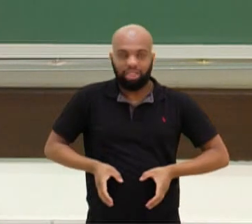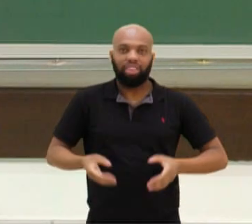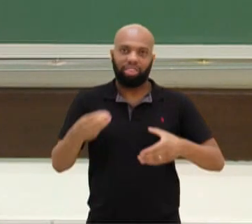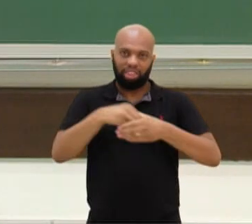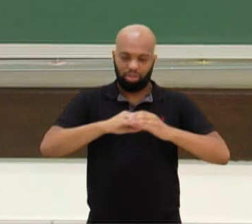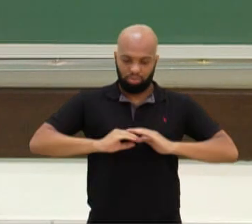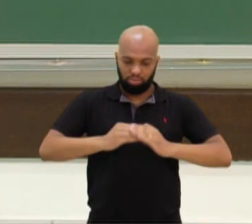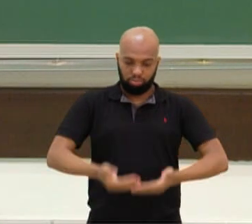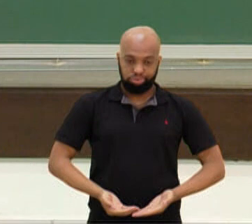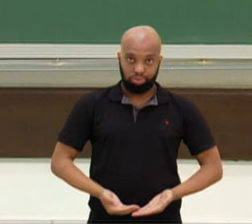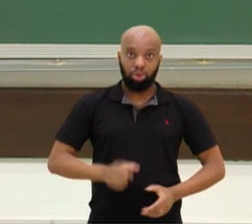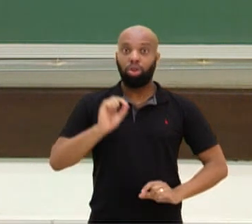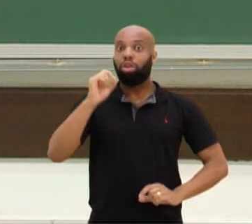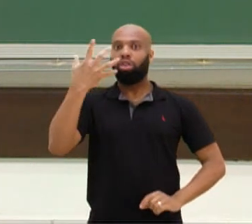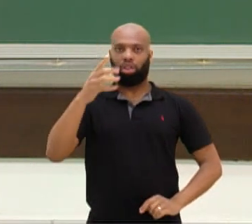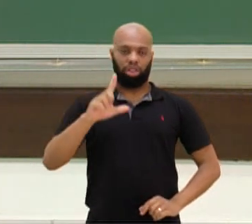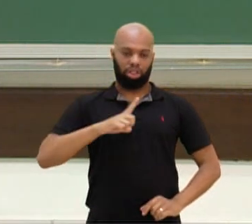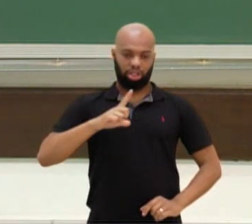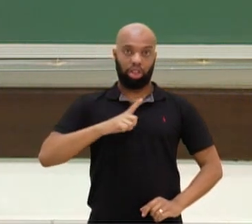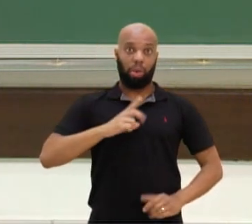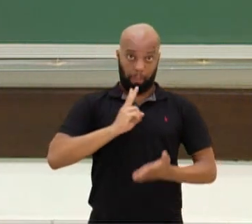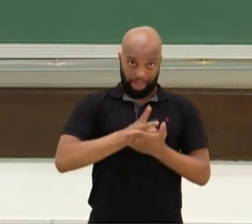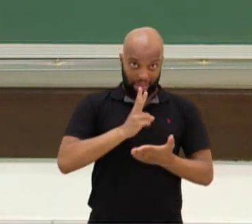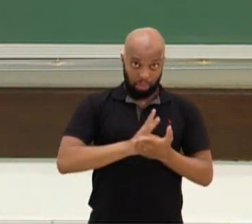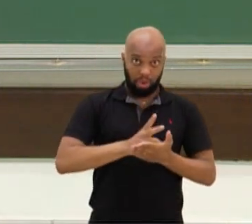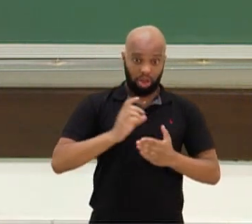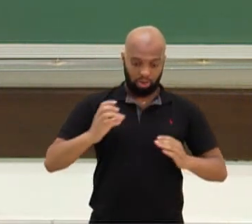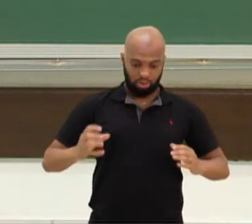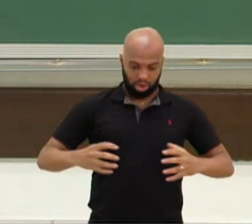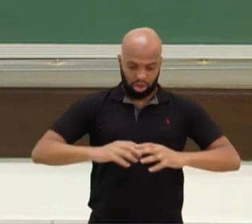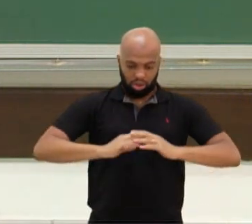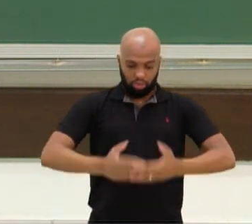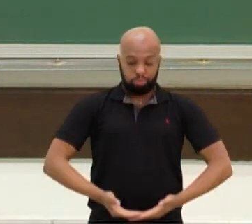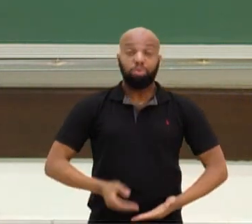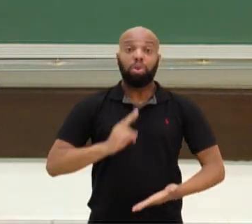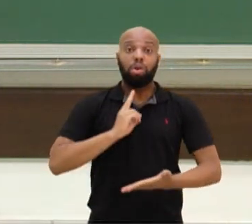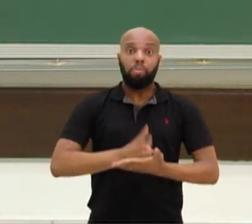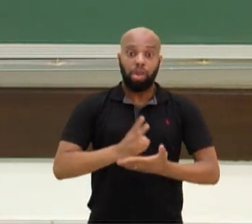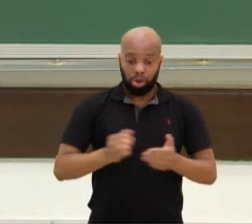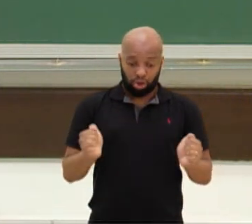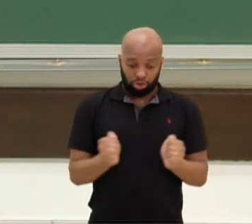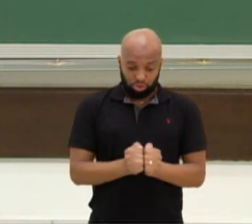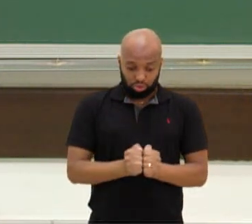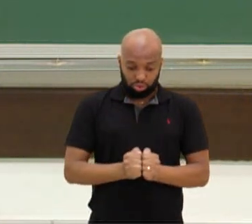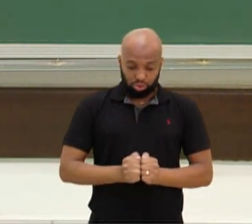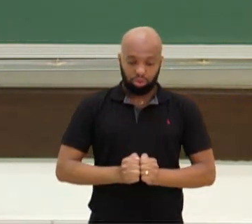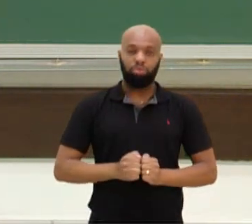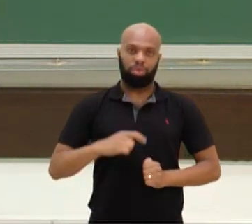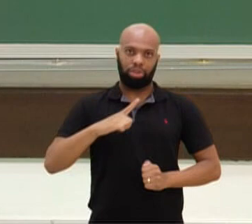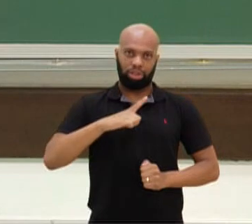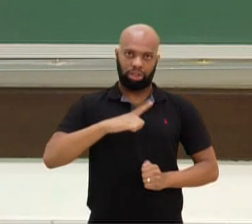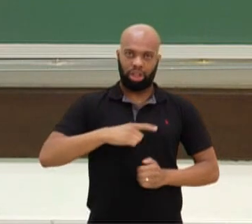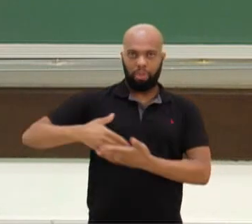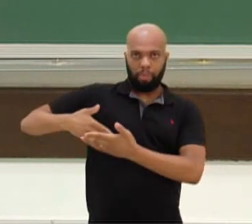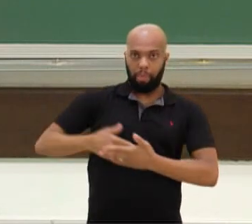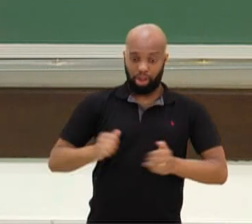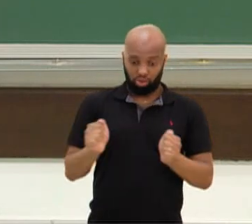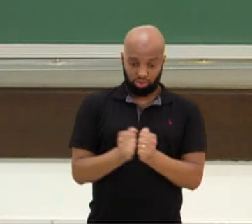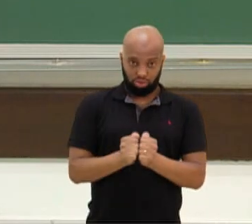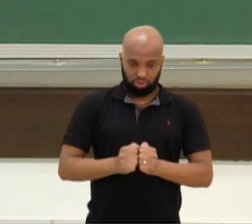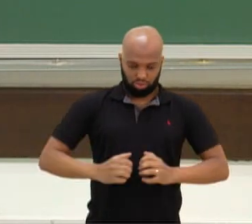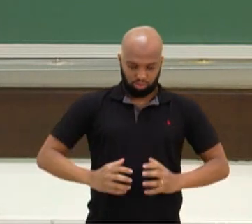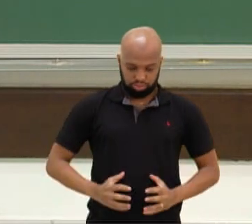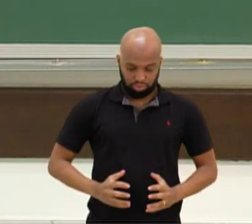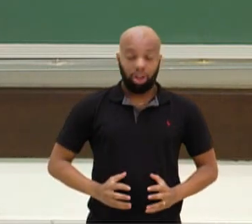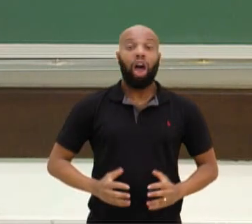eles eram todos concordantes. O que é isso, professora? Tá aqui, ó, concordantes. As duas crianças apresentavam a doença